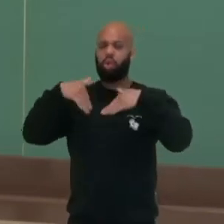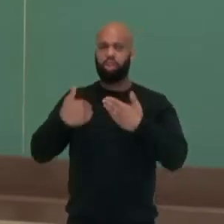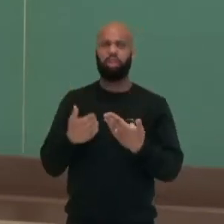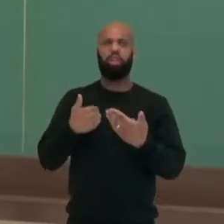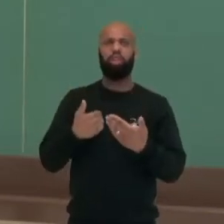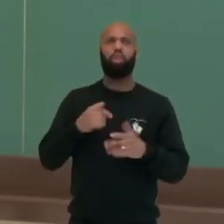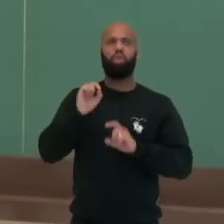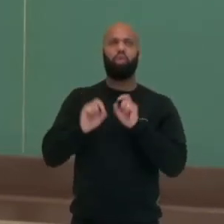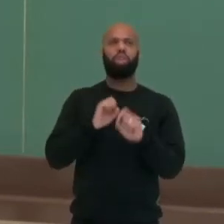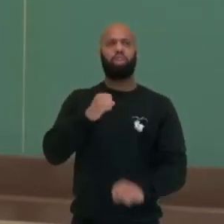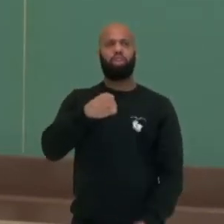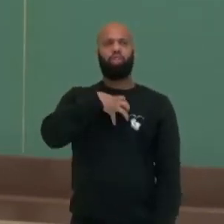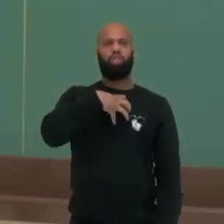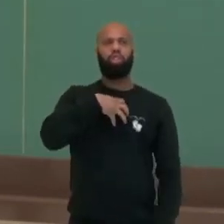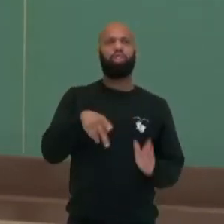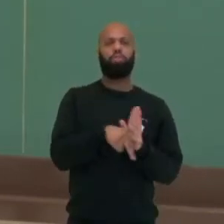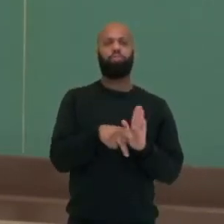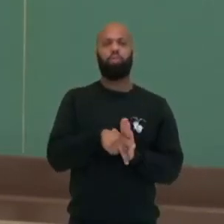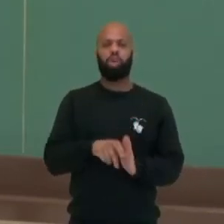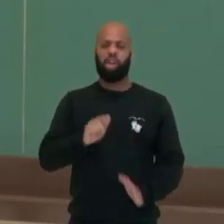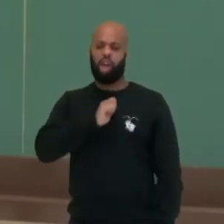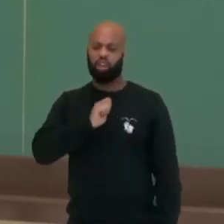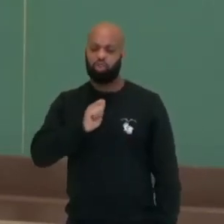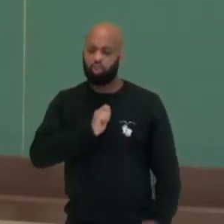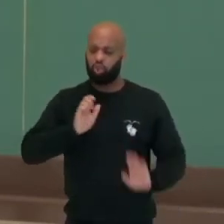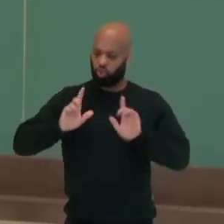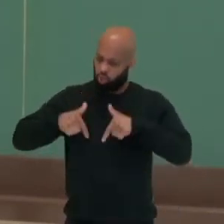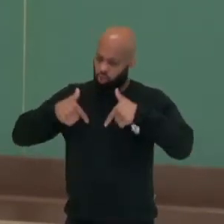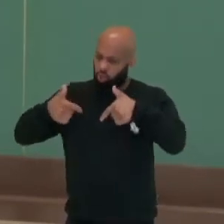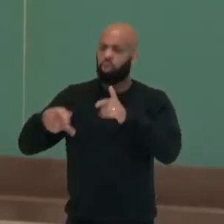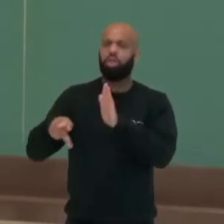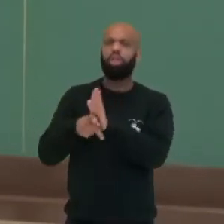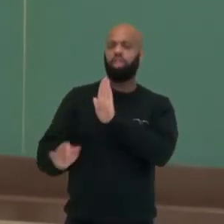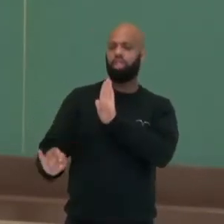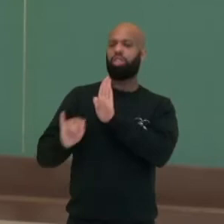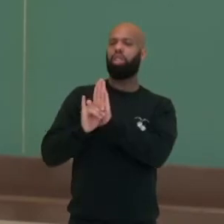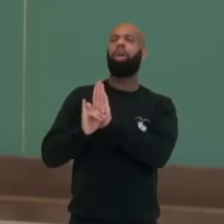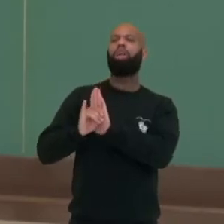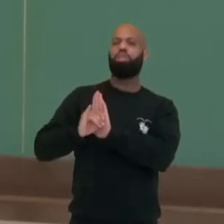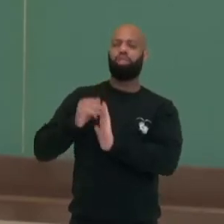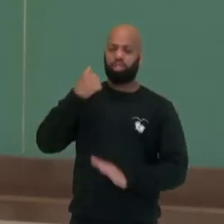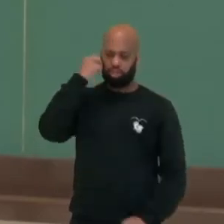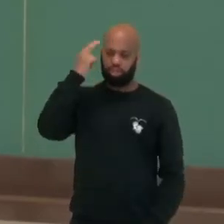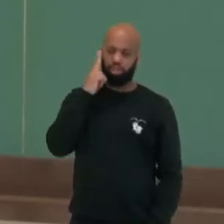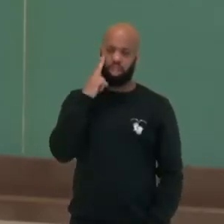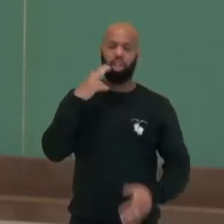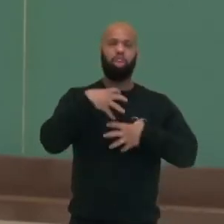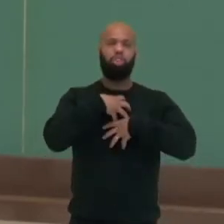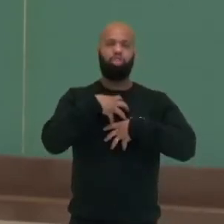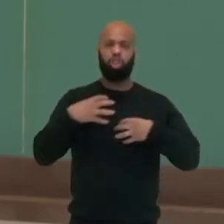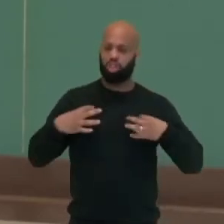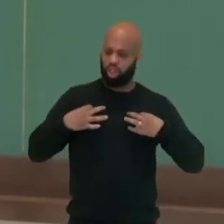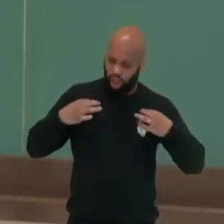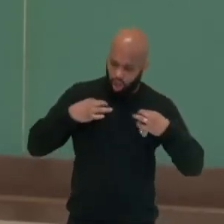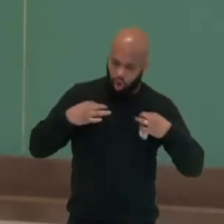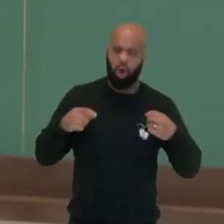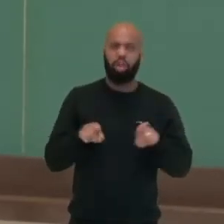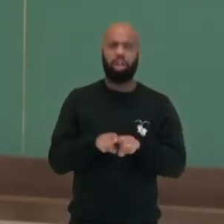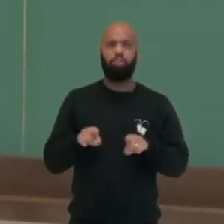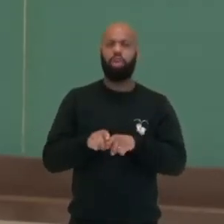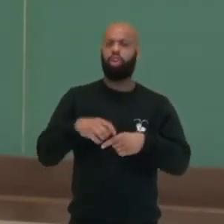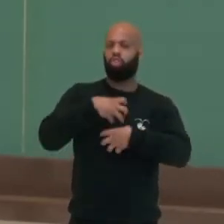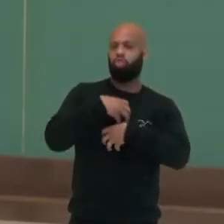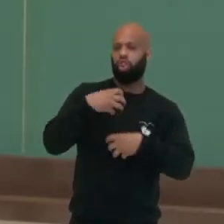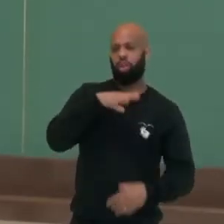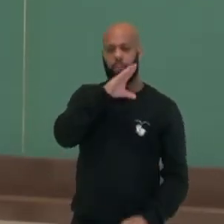ser uma forma de atitude, de identidade negra, no se vestir, na forma de falar, na forma